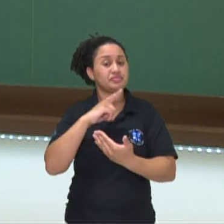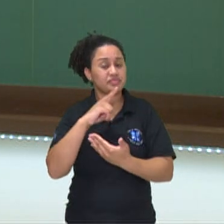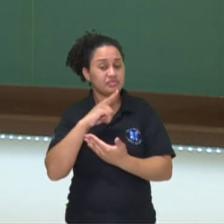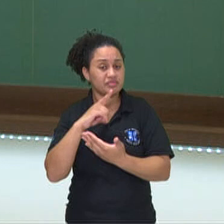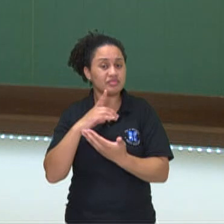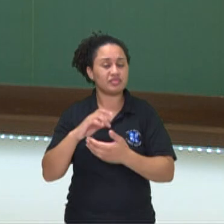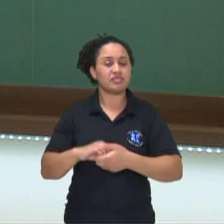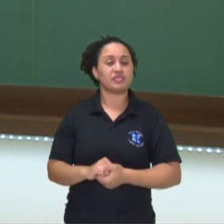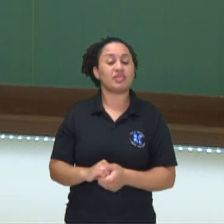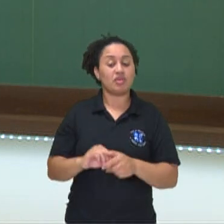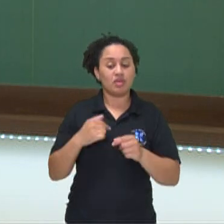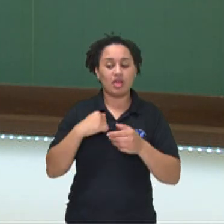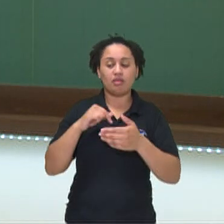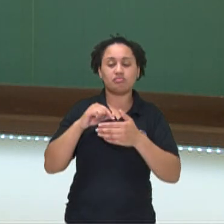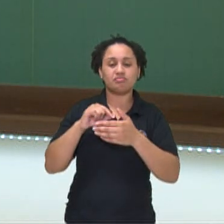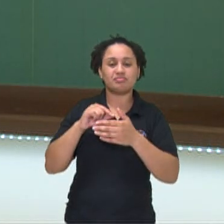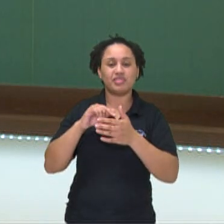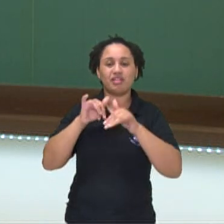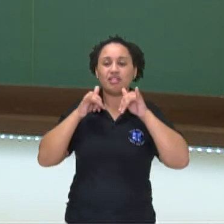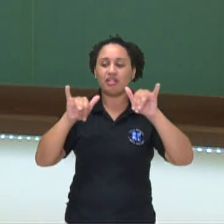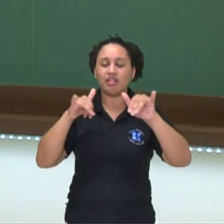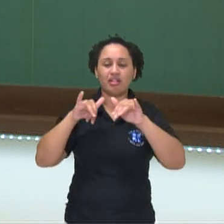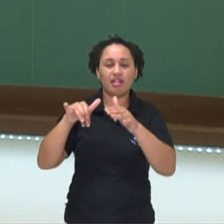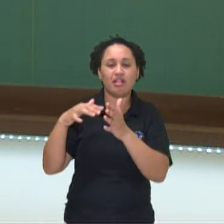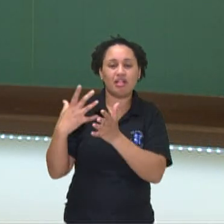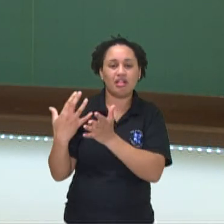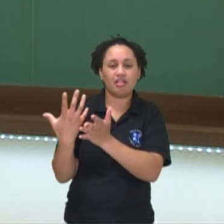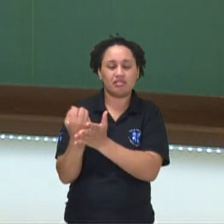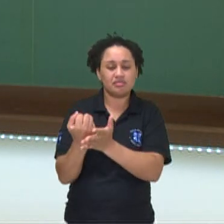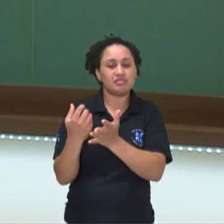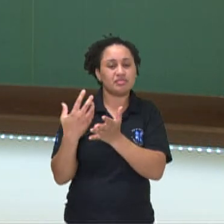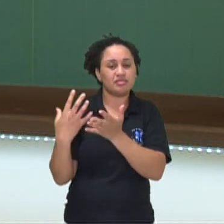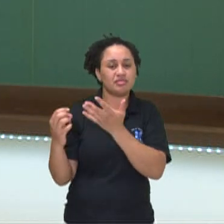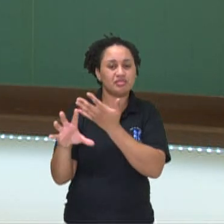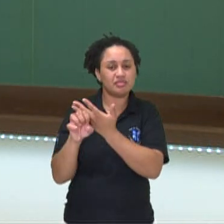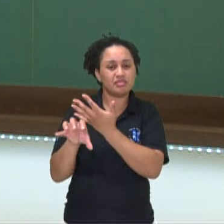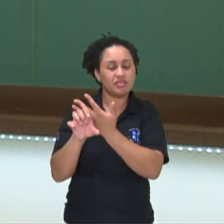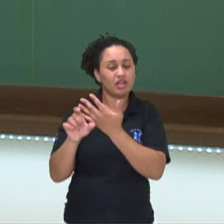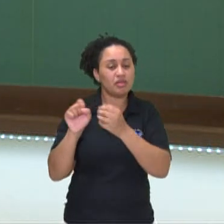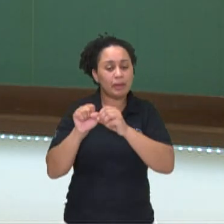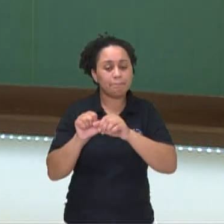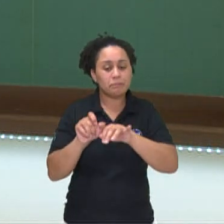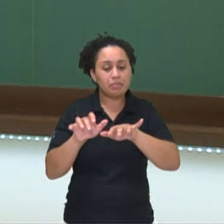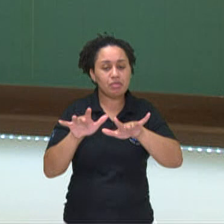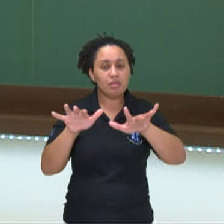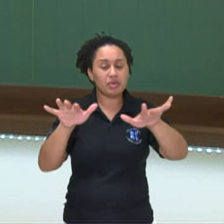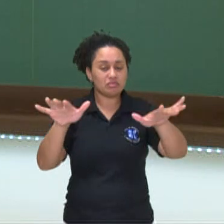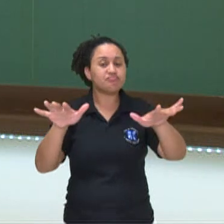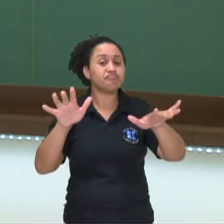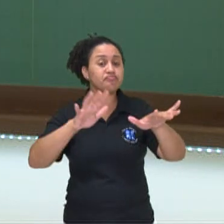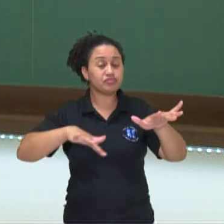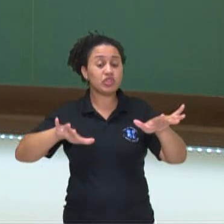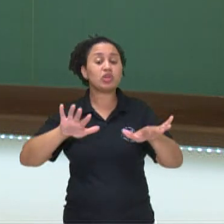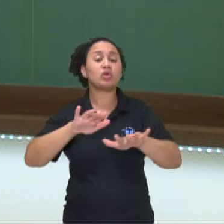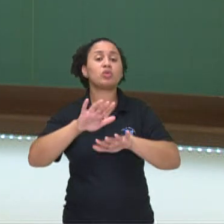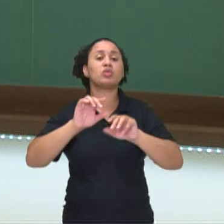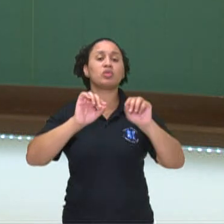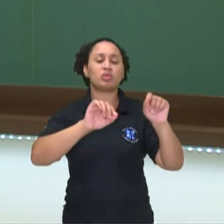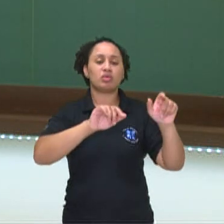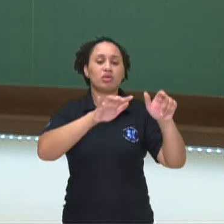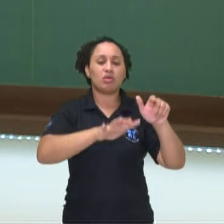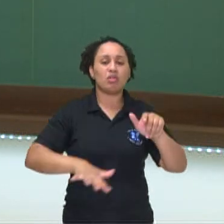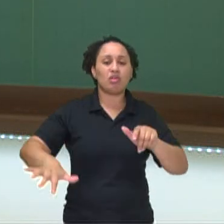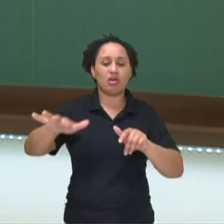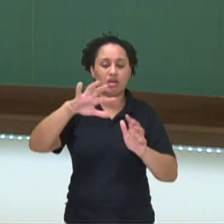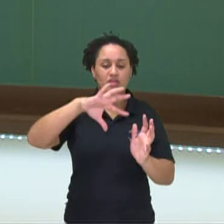eletromagnéticas que são emitidas pela estação de rádio que vão irradiar o ar, vão cobrir toda a